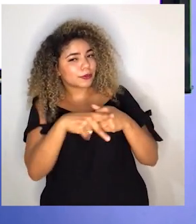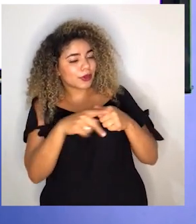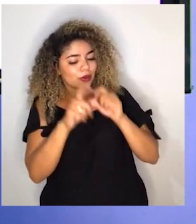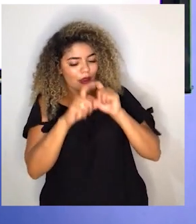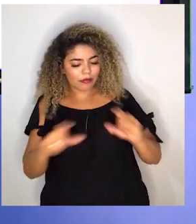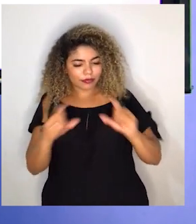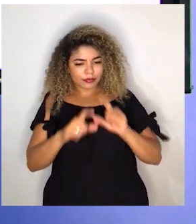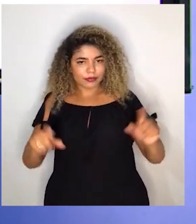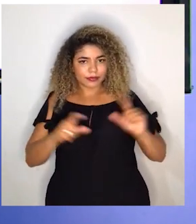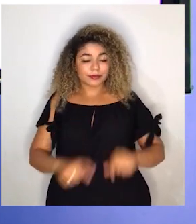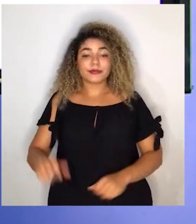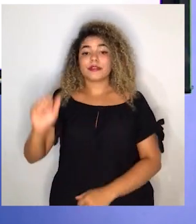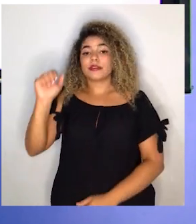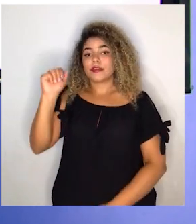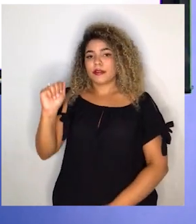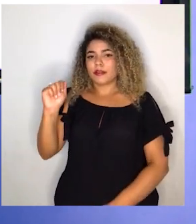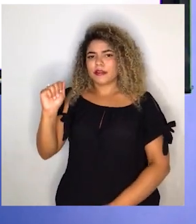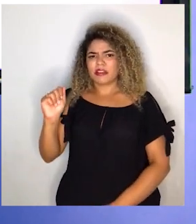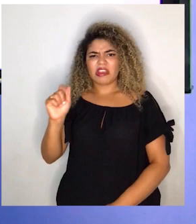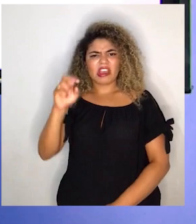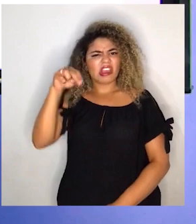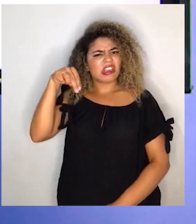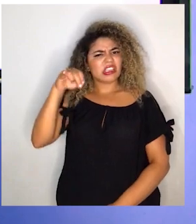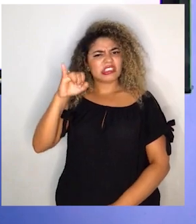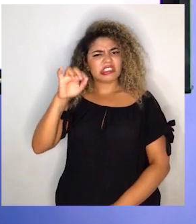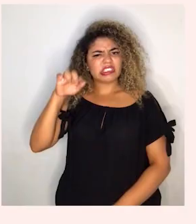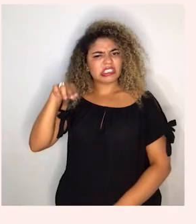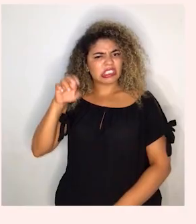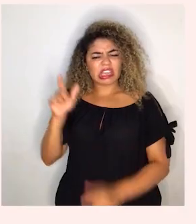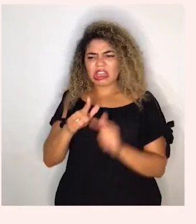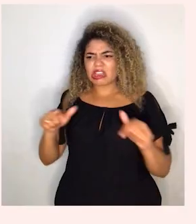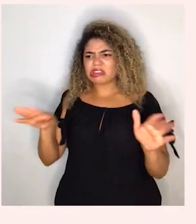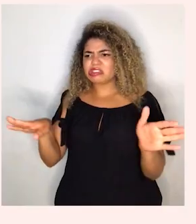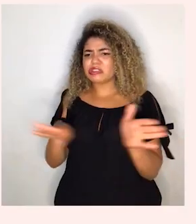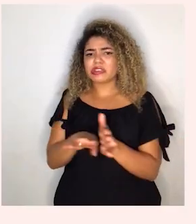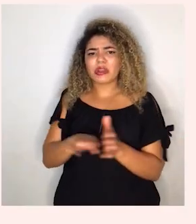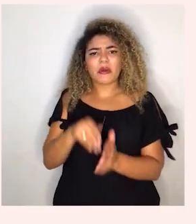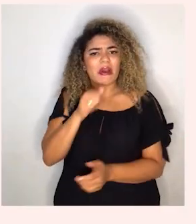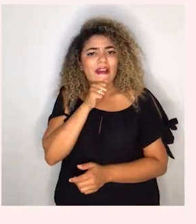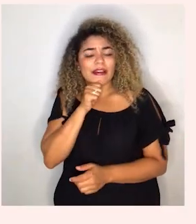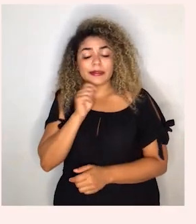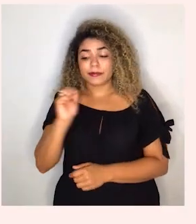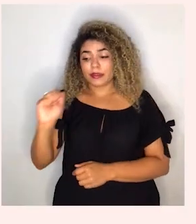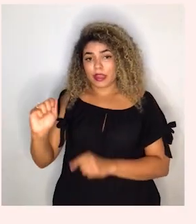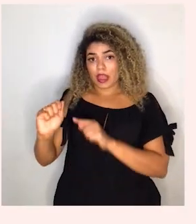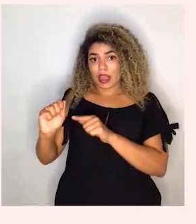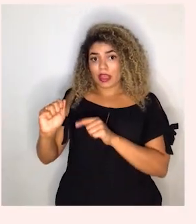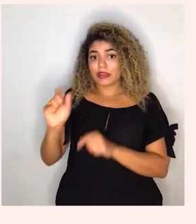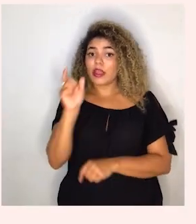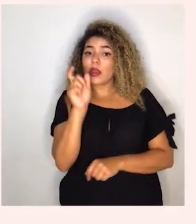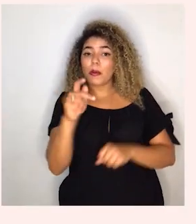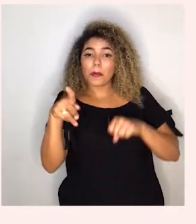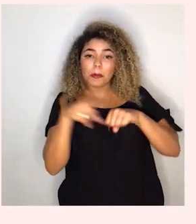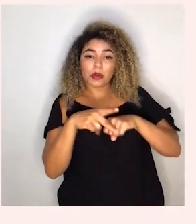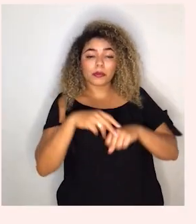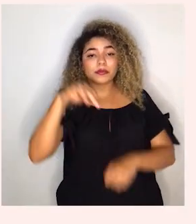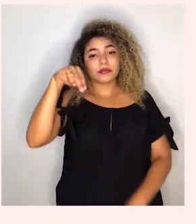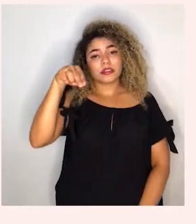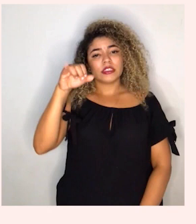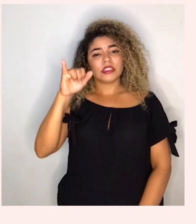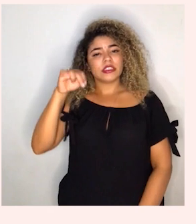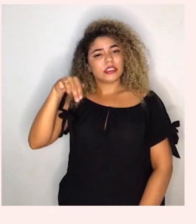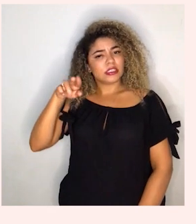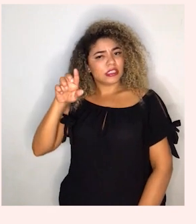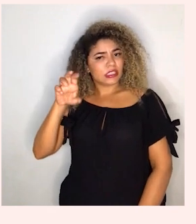abaixo. Letra A. Ninguém chegou ainda. Nesta alternativa, temos o pronome ninguém, que